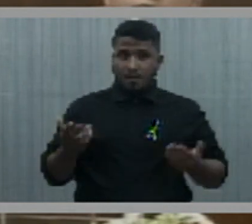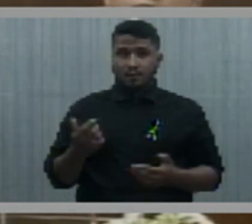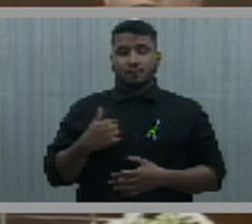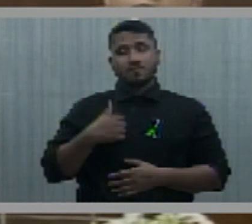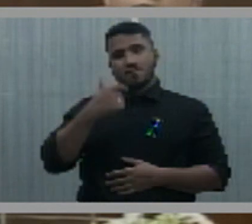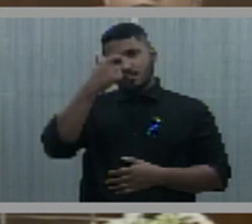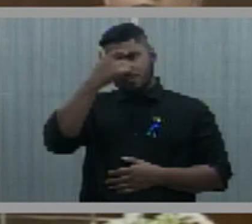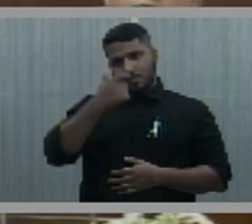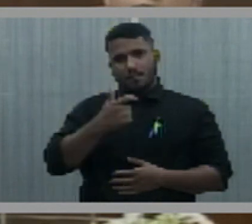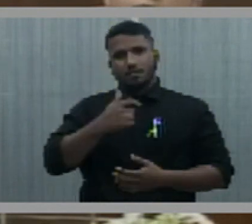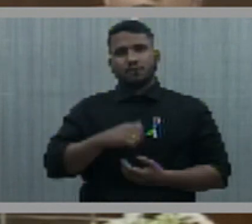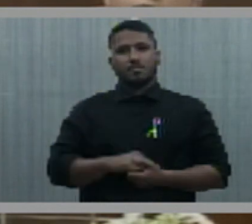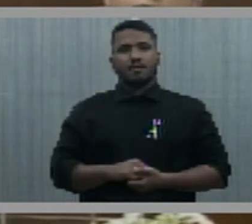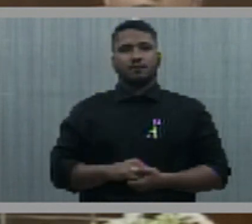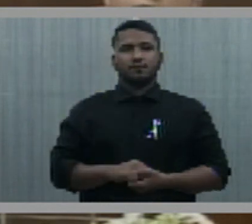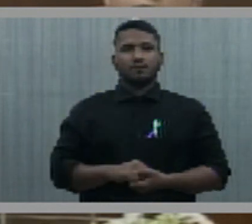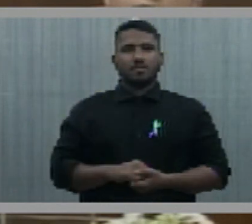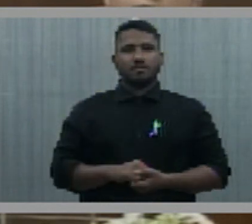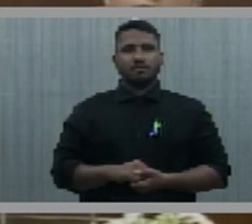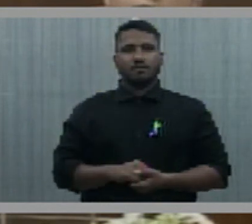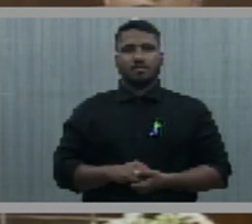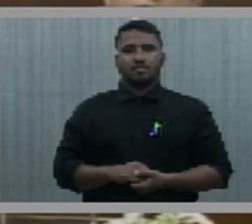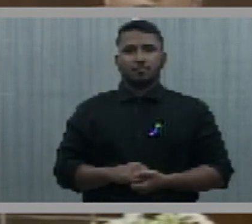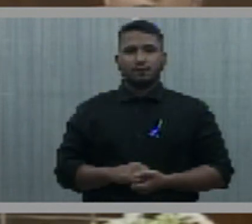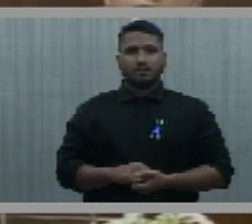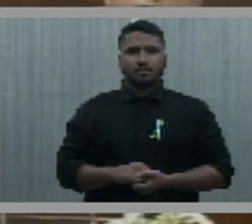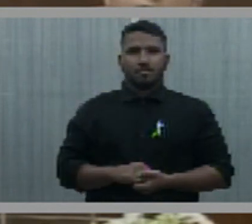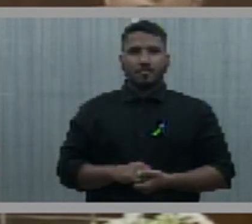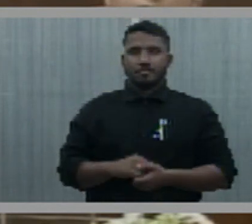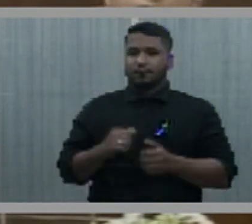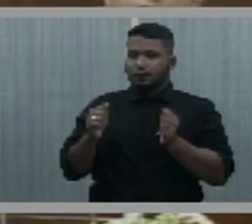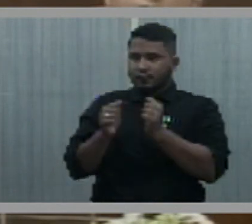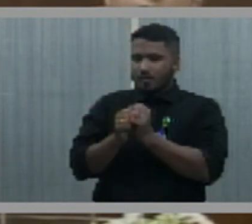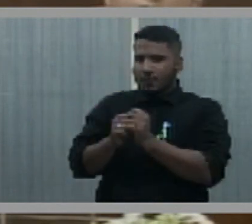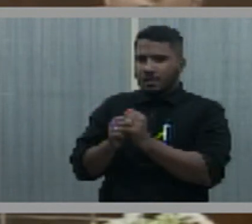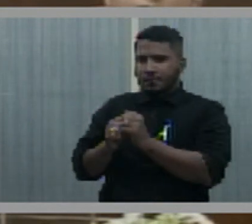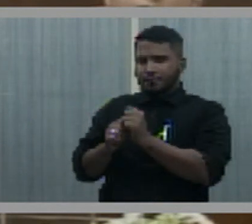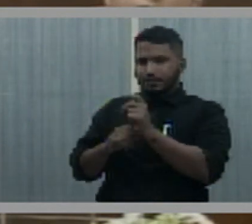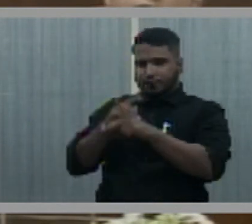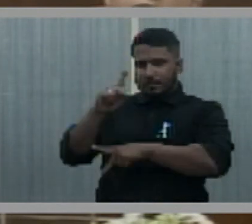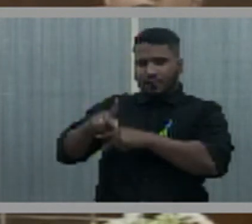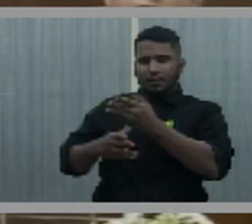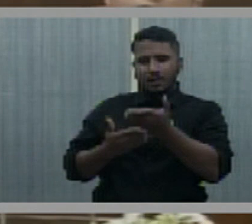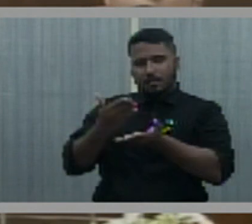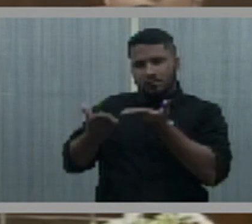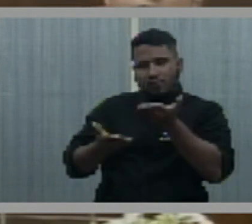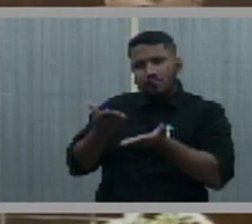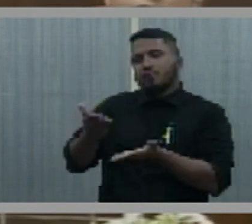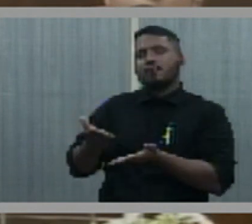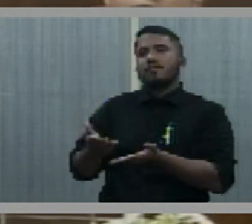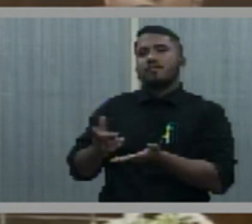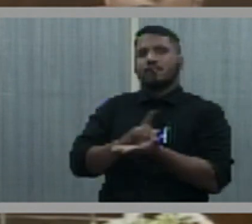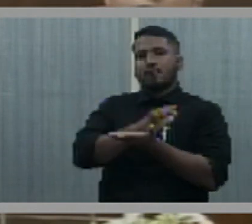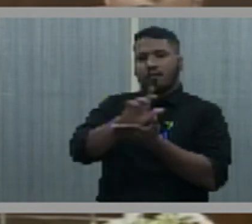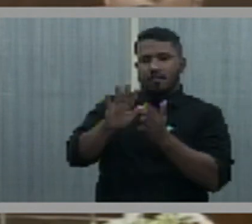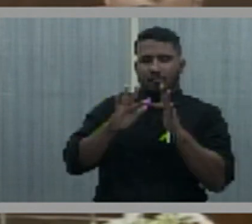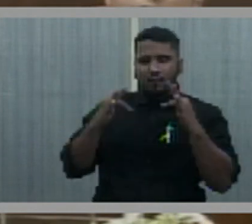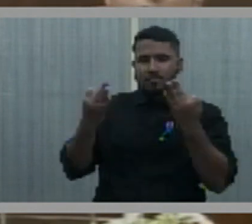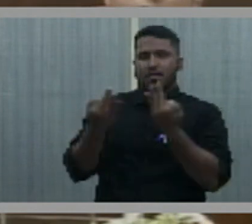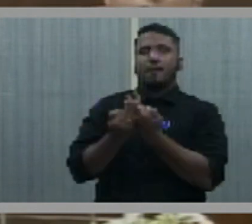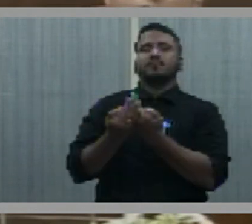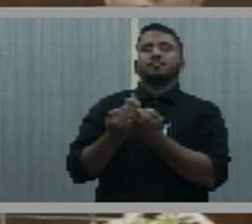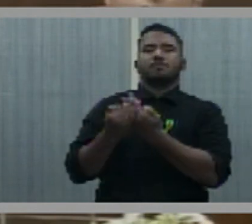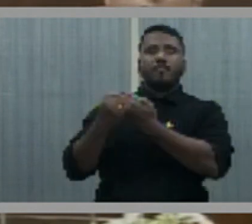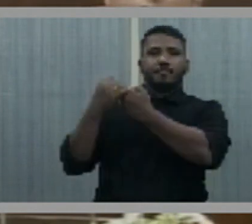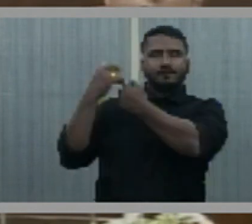atualmente, ao lado de minhas frágeis ovelhas do sul deste estado, de muitas famílias e povos